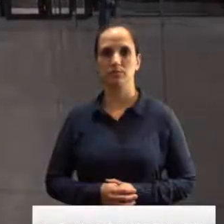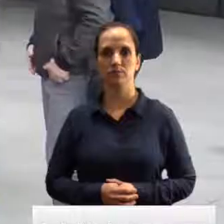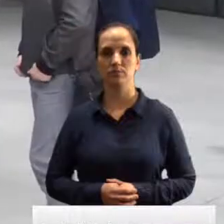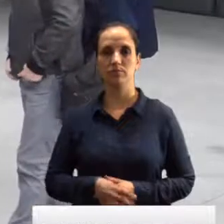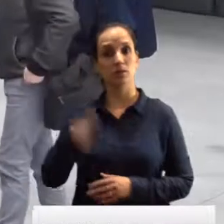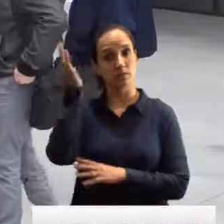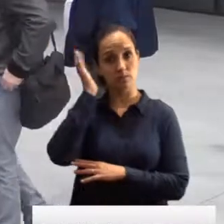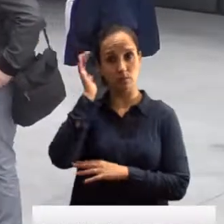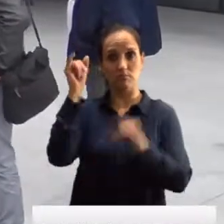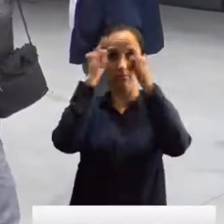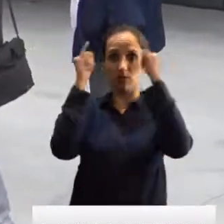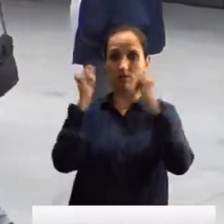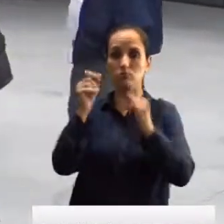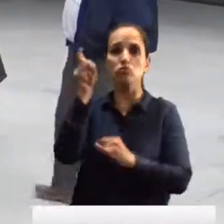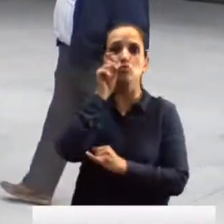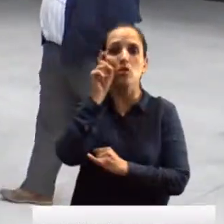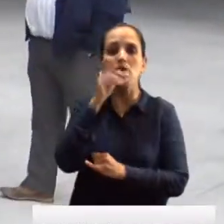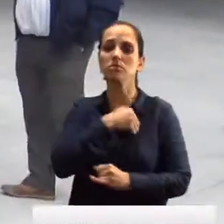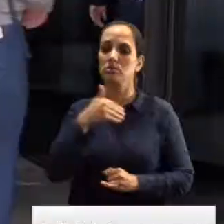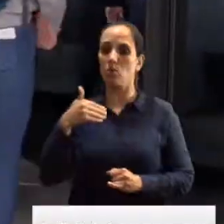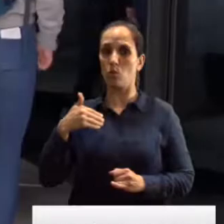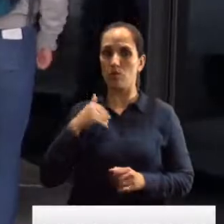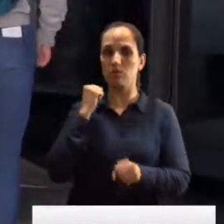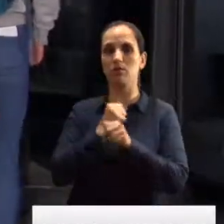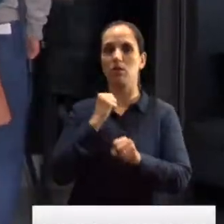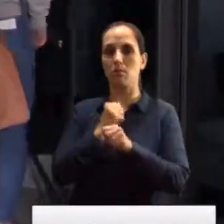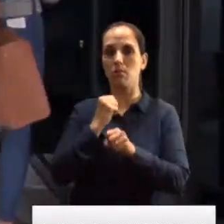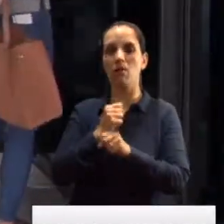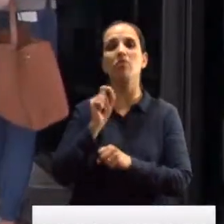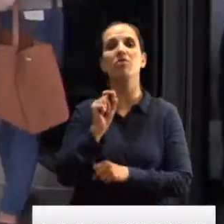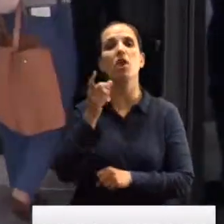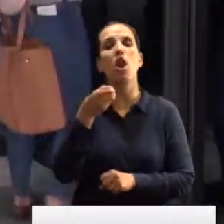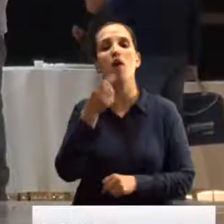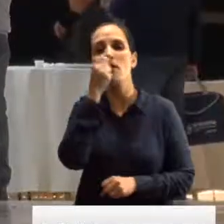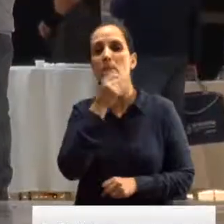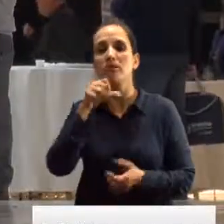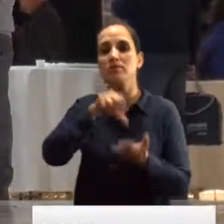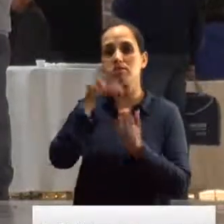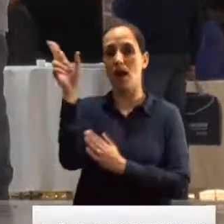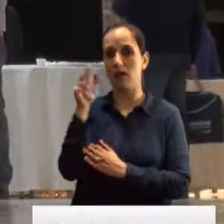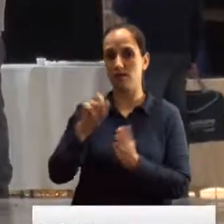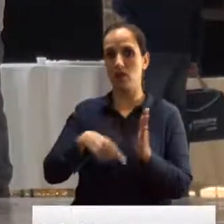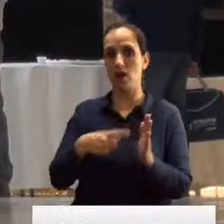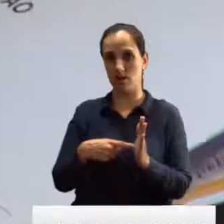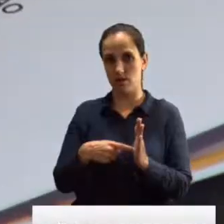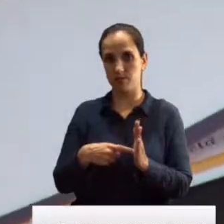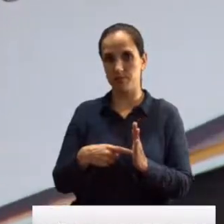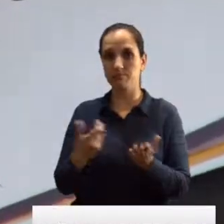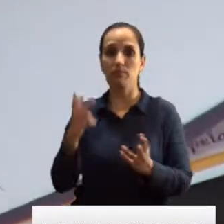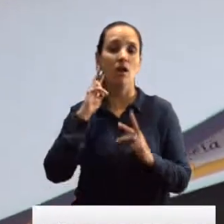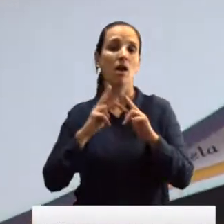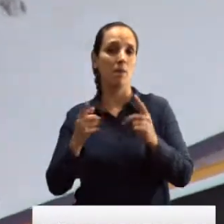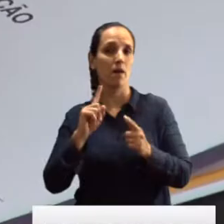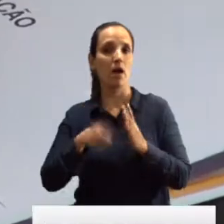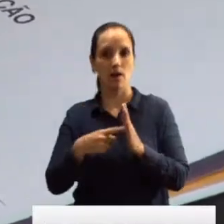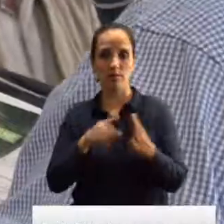O Seminário Internacional Segurança e Saúde no Trabalho realizou-se no dia 9 de maio no Centro de Artes de Águeda. O município de